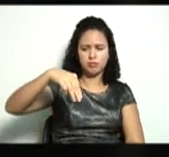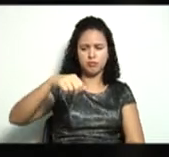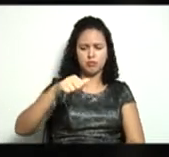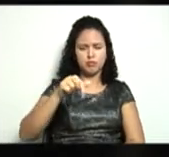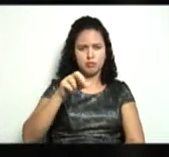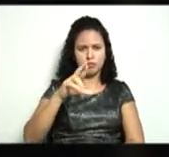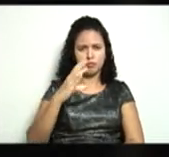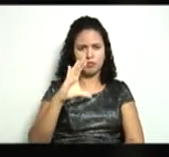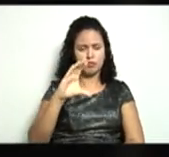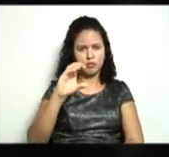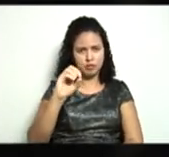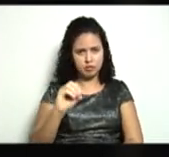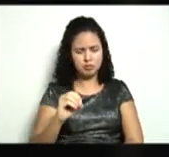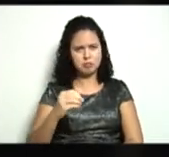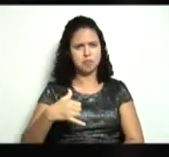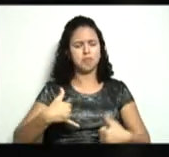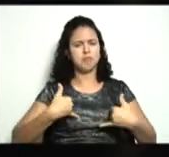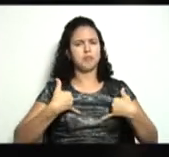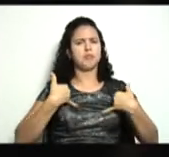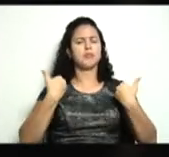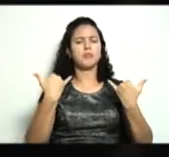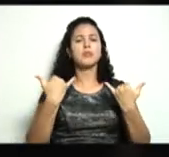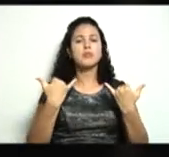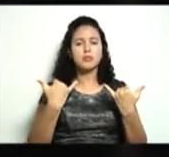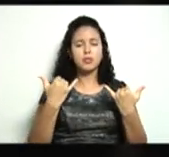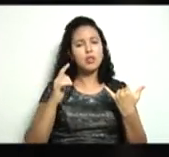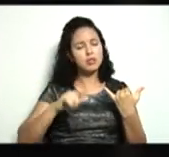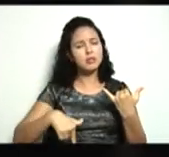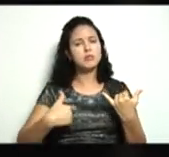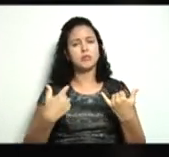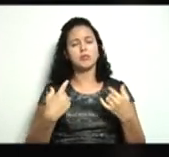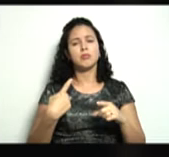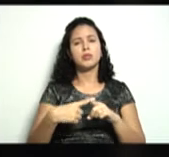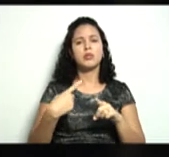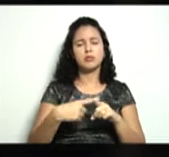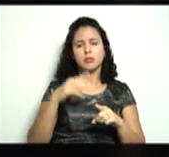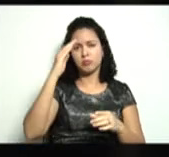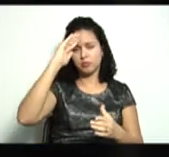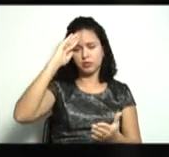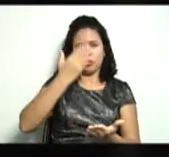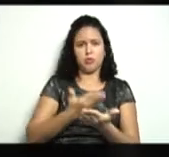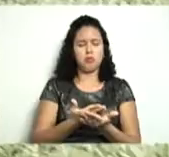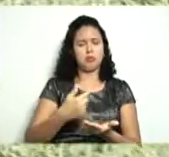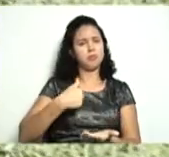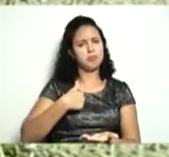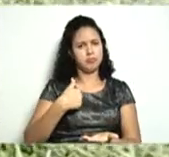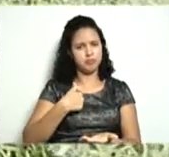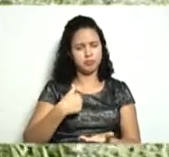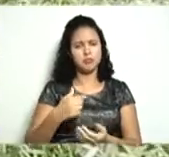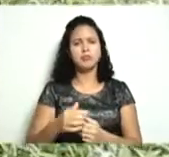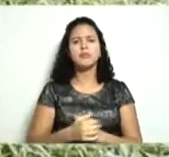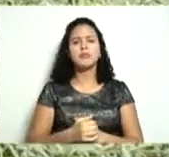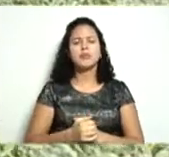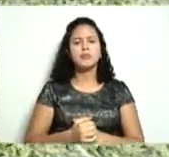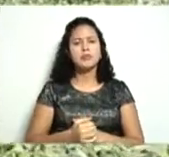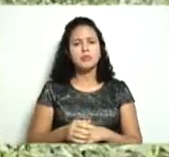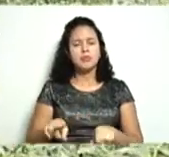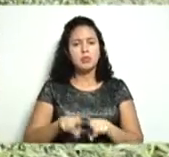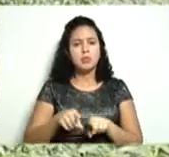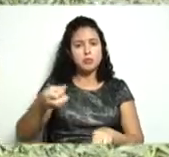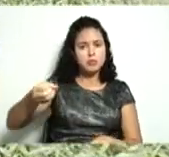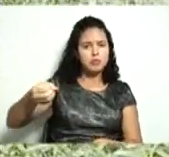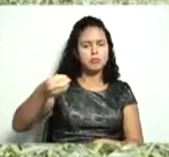me deixa bastante orgulhoso essa função, a confiança que me deram e uma